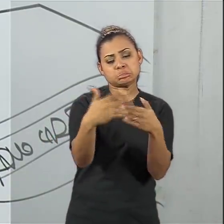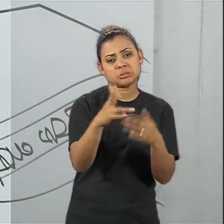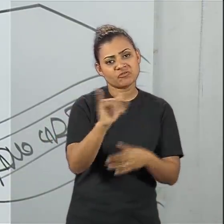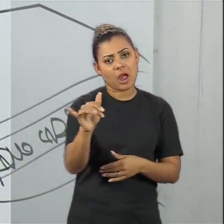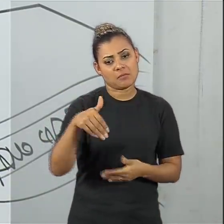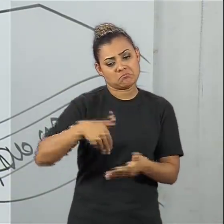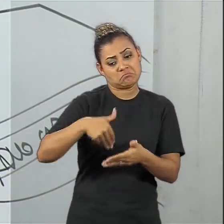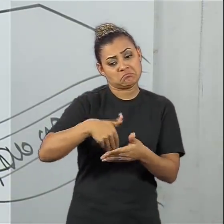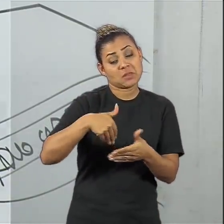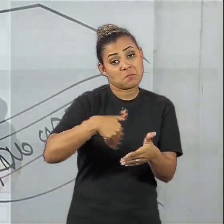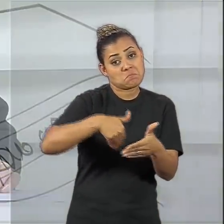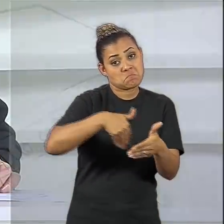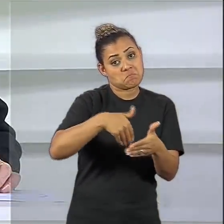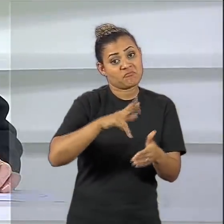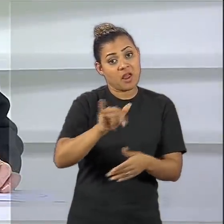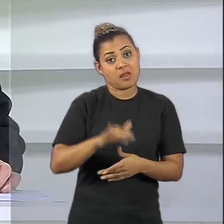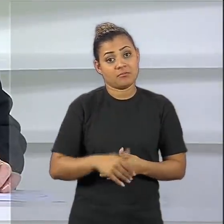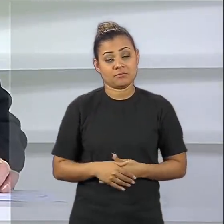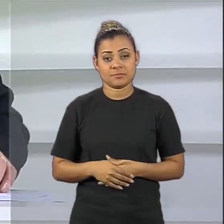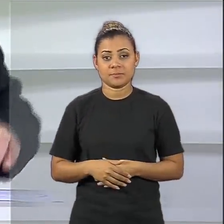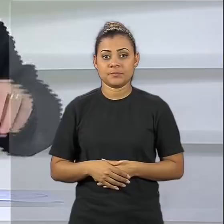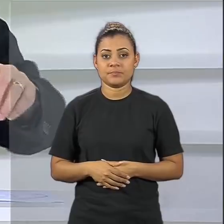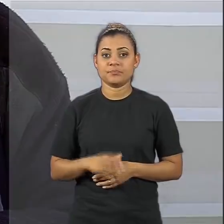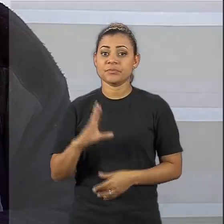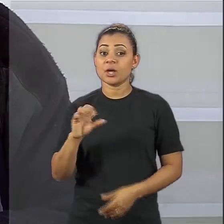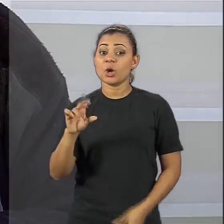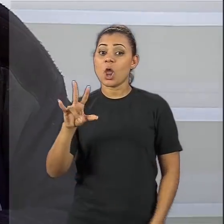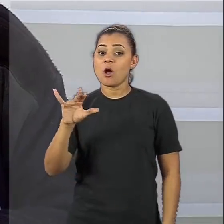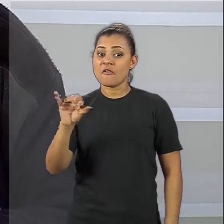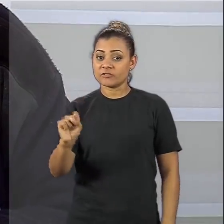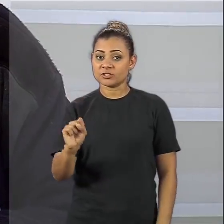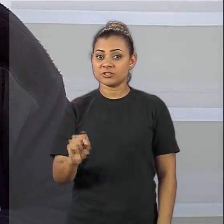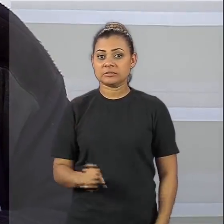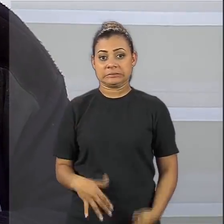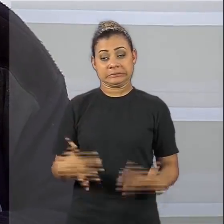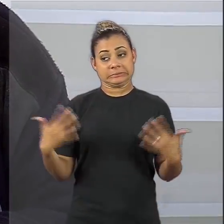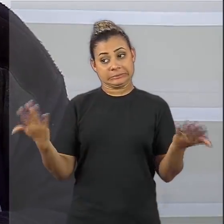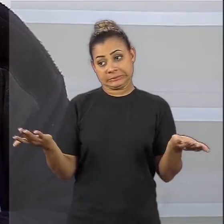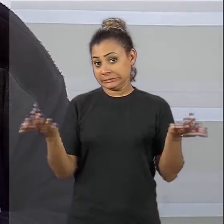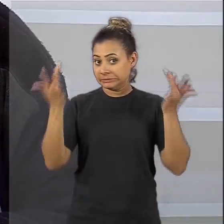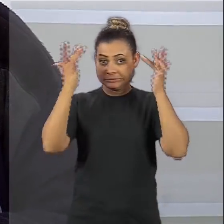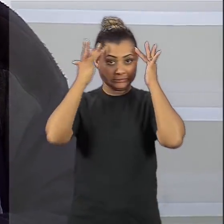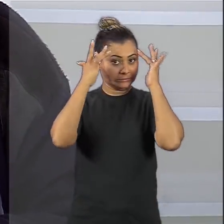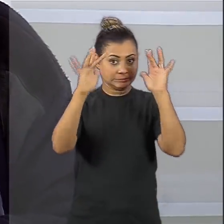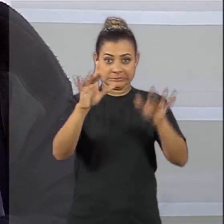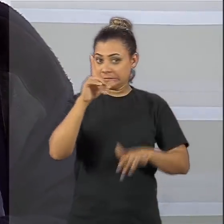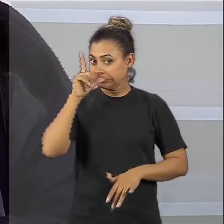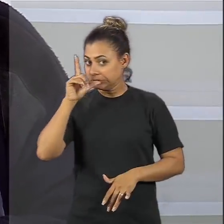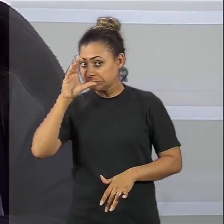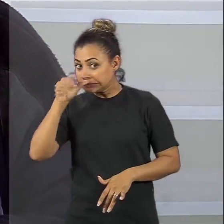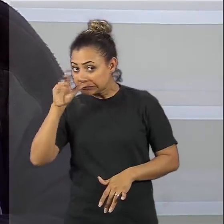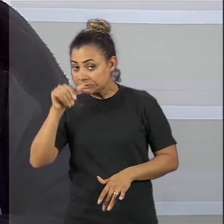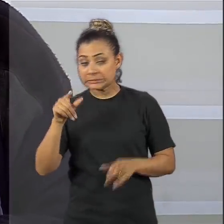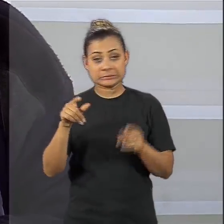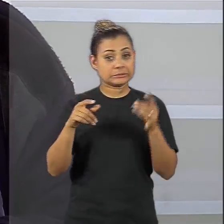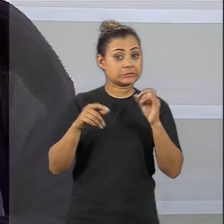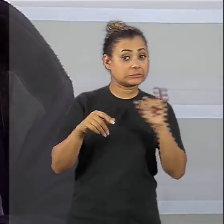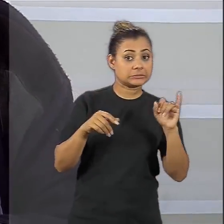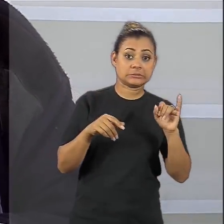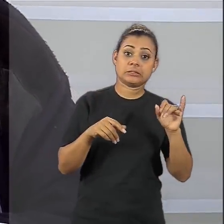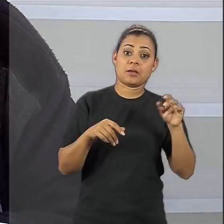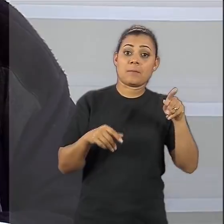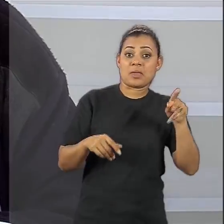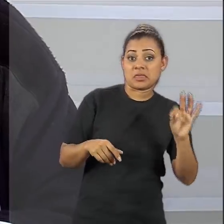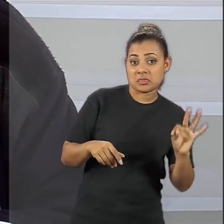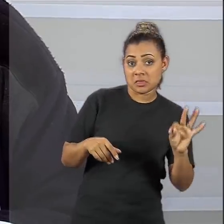tempo. Clóvis, o que você acha? Não, eu não tenho a mais remota ideia se vai dar PT, PSDB, não tenho a mais remota ideia de como o eleitor brasileiro